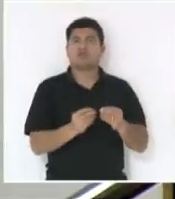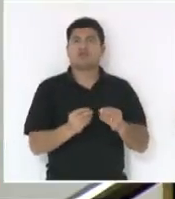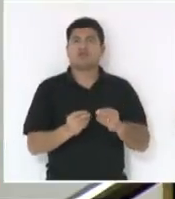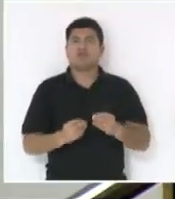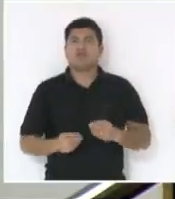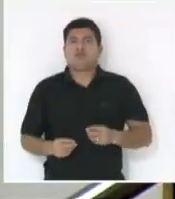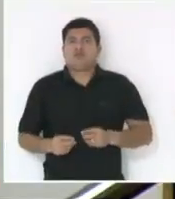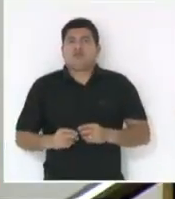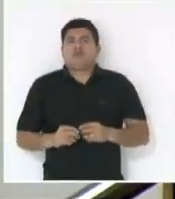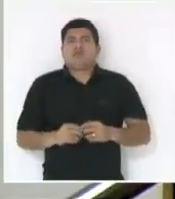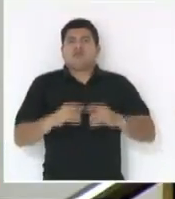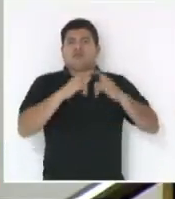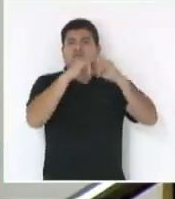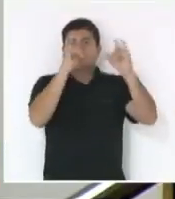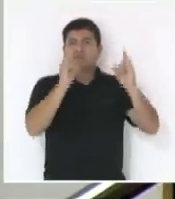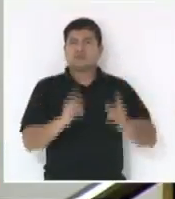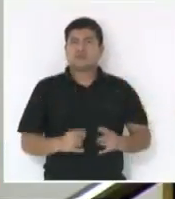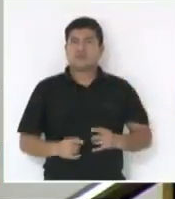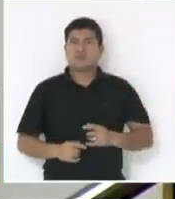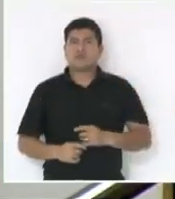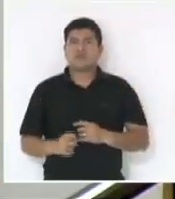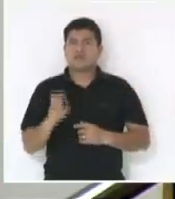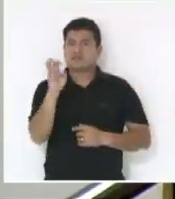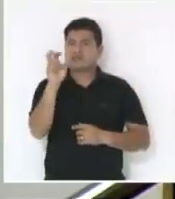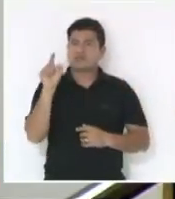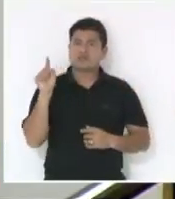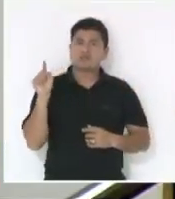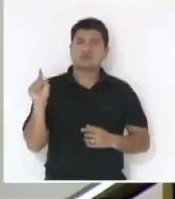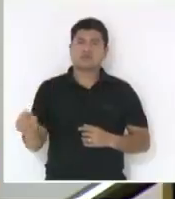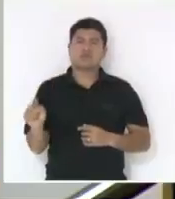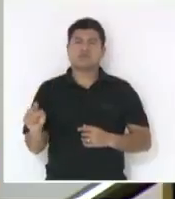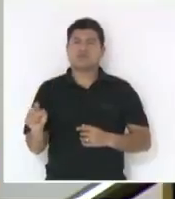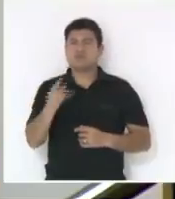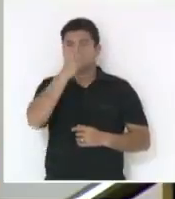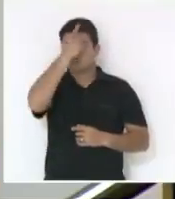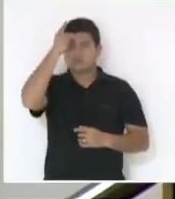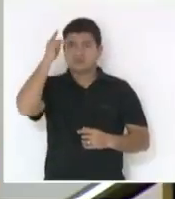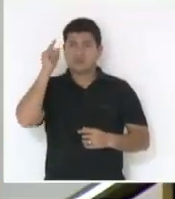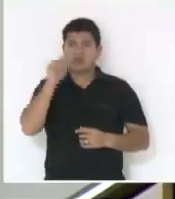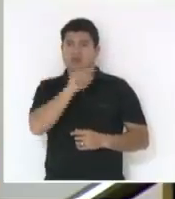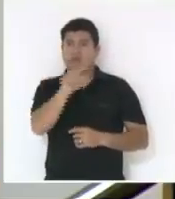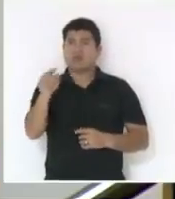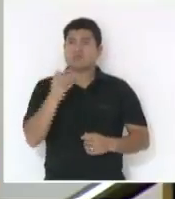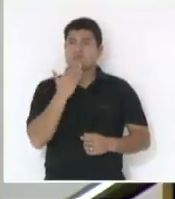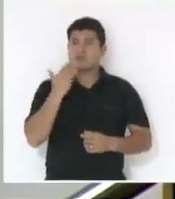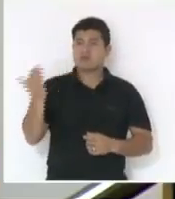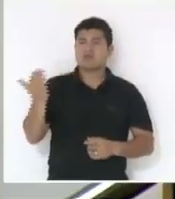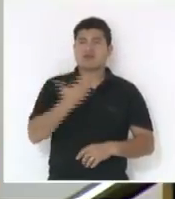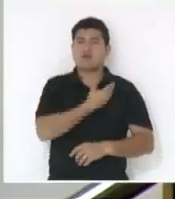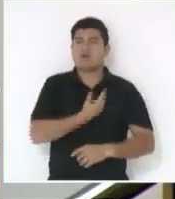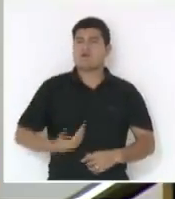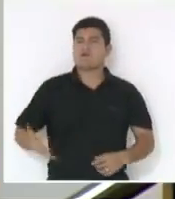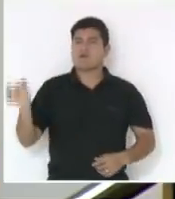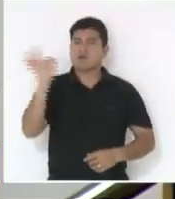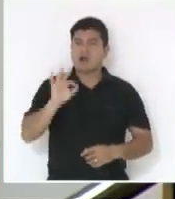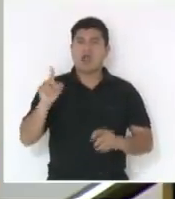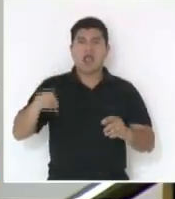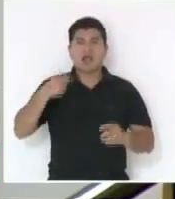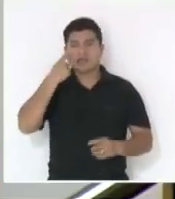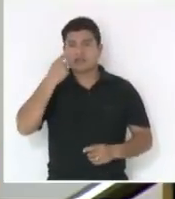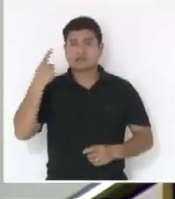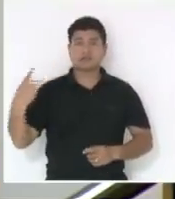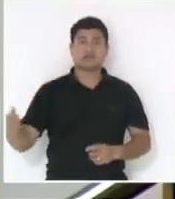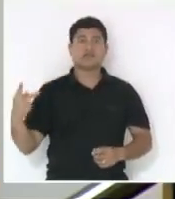que é na rua, essas 5 mil pessoas. Pedir para o governo federal, porque é de interesse do governo federal,